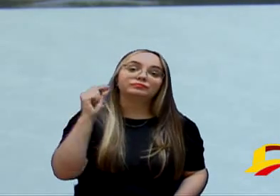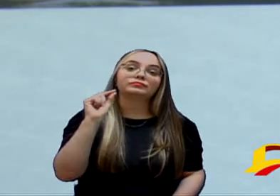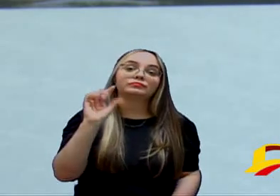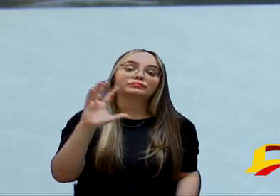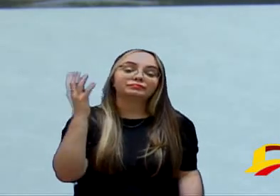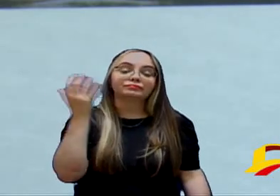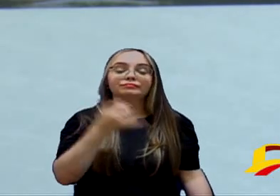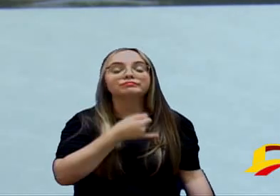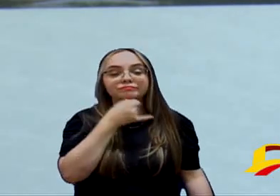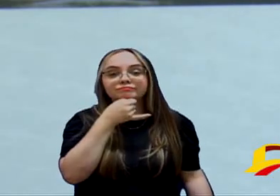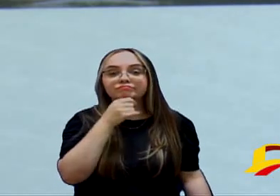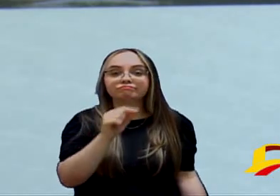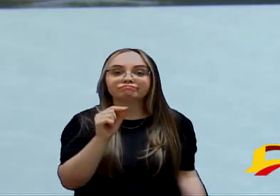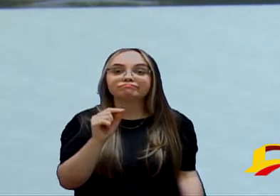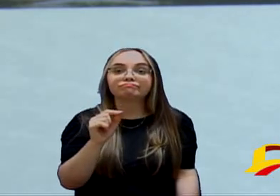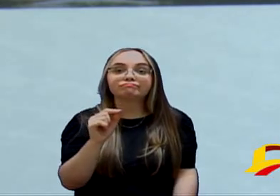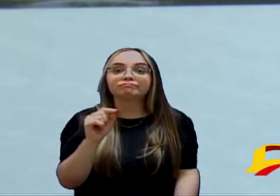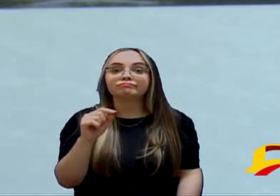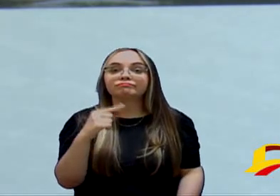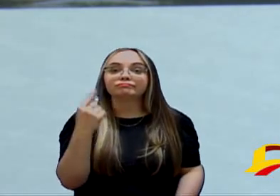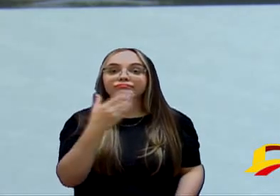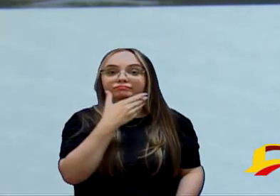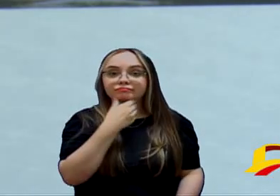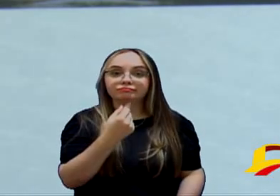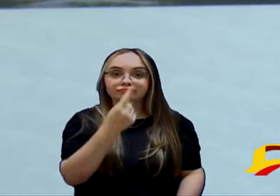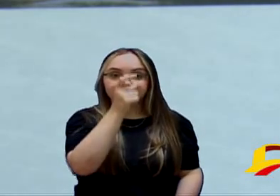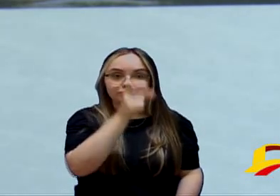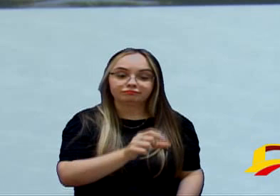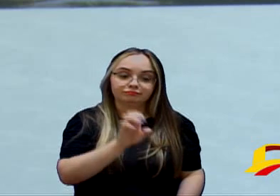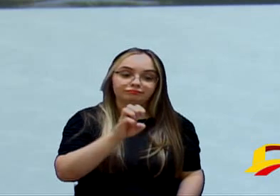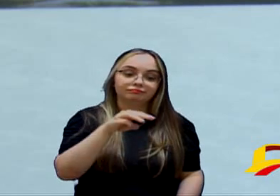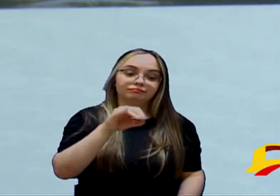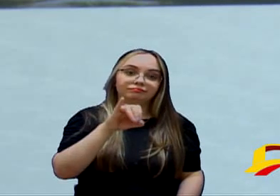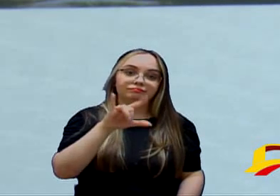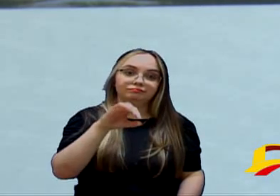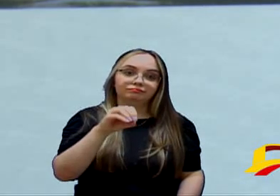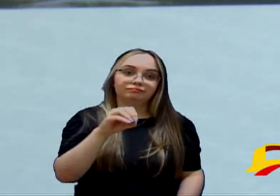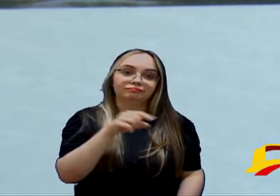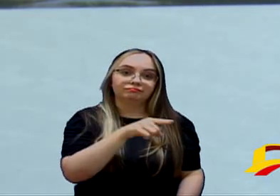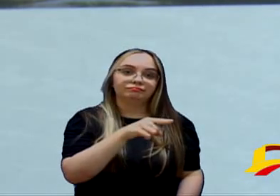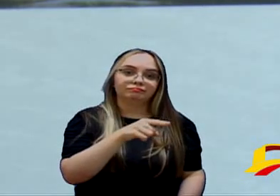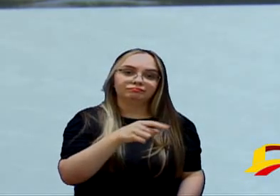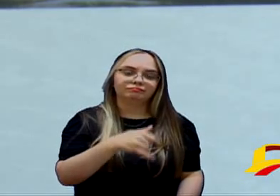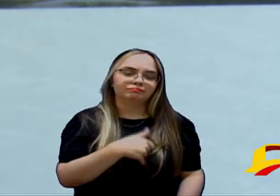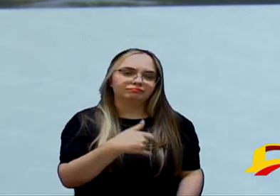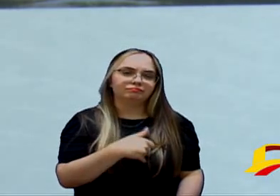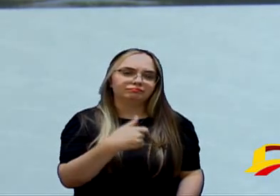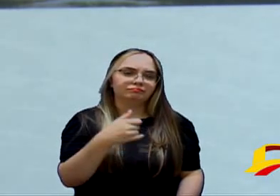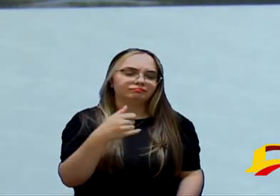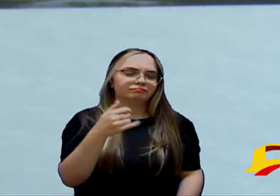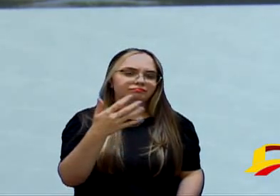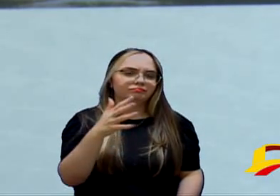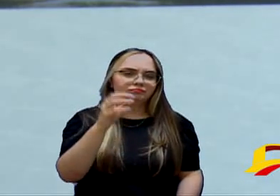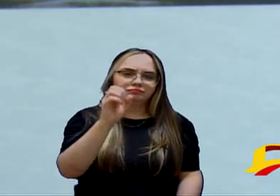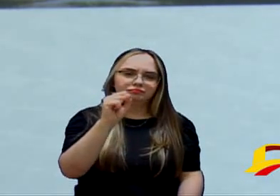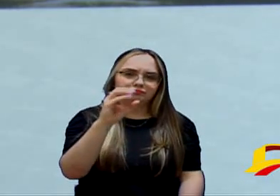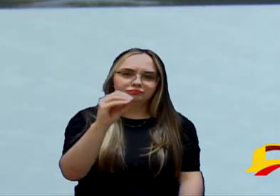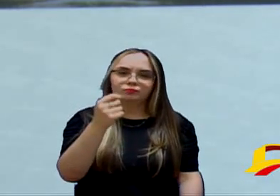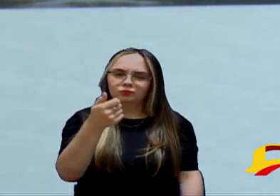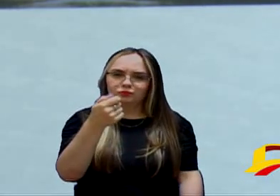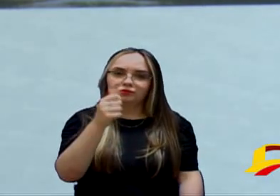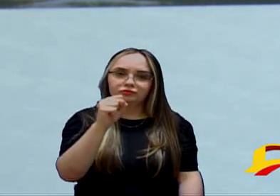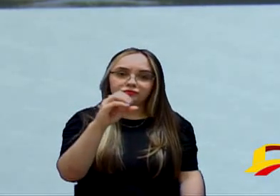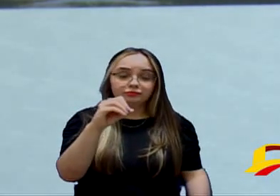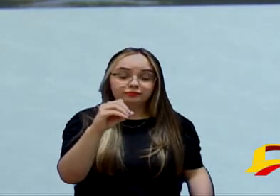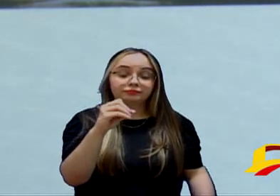muito triste nós tivemos um senhor o senhor Emílio ele tem mais de quase 40